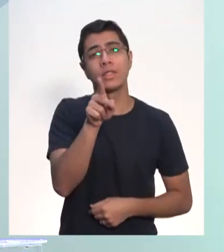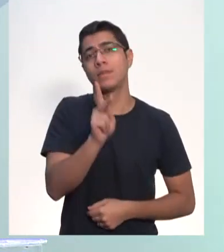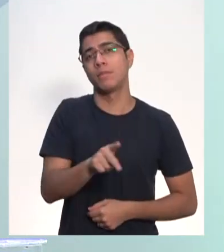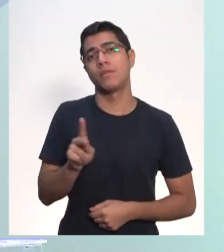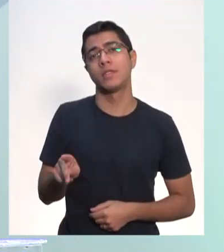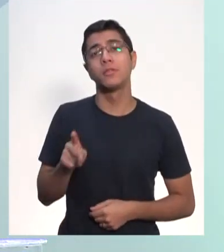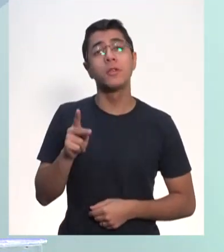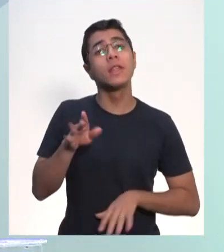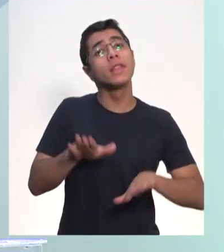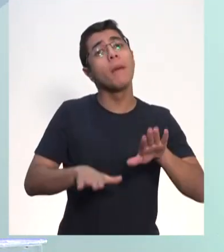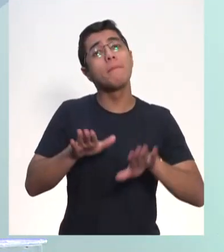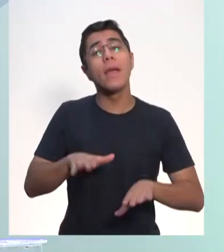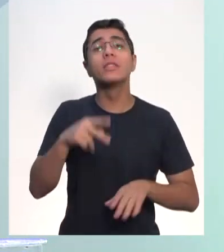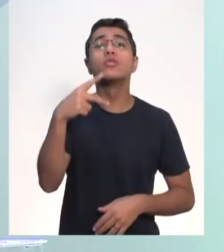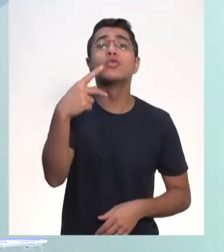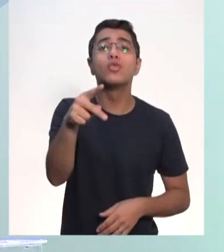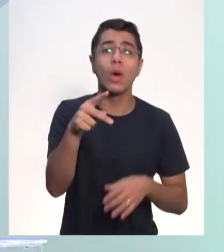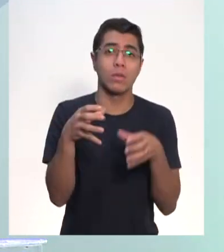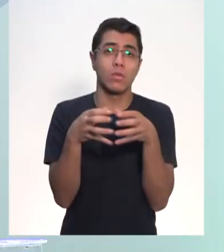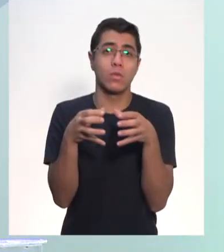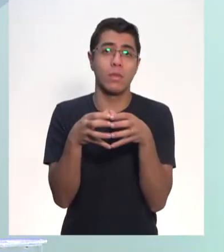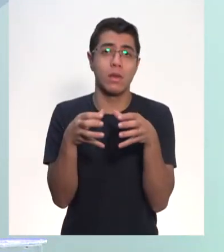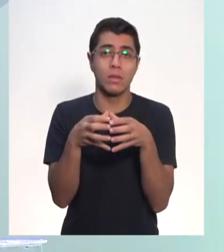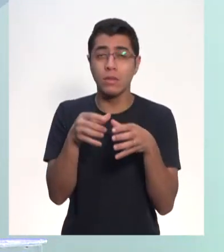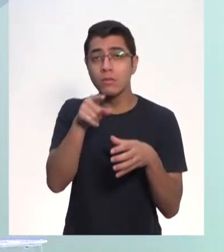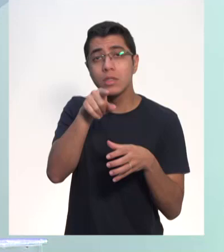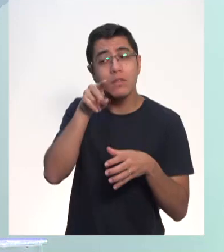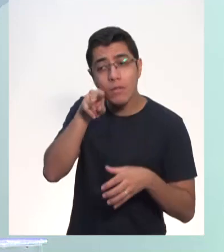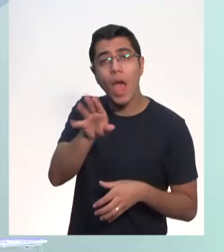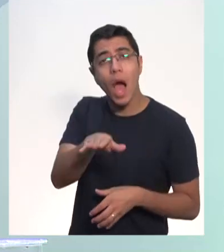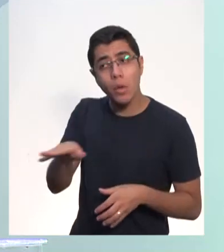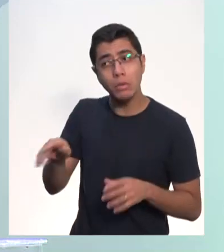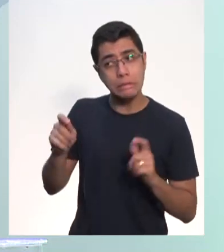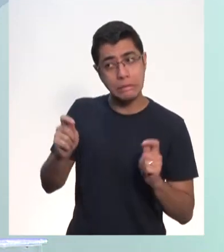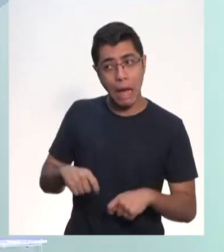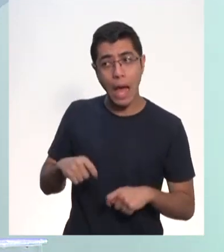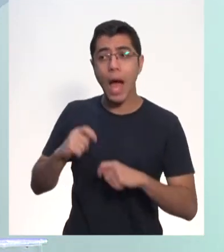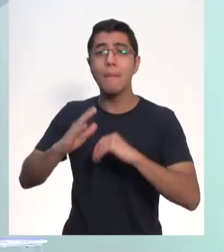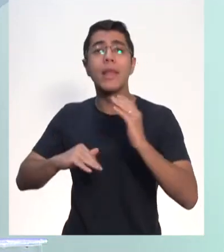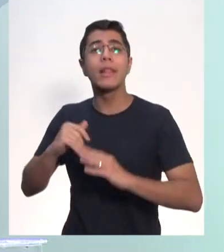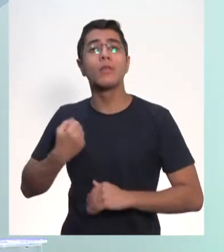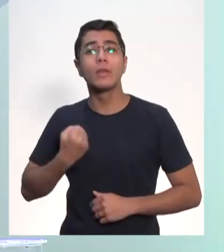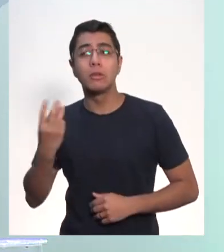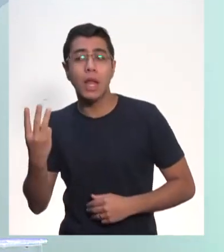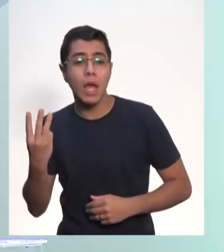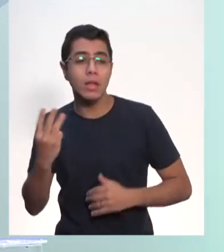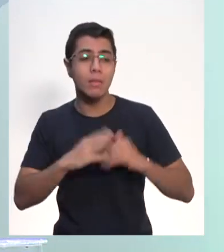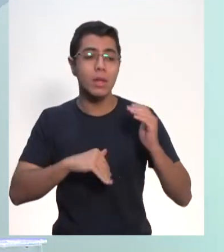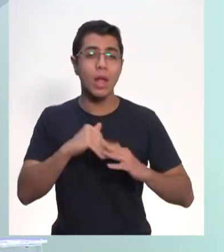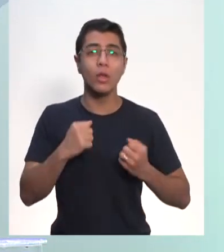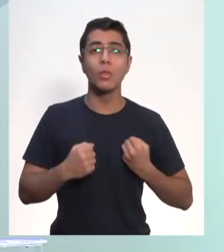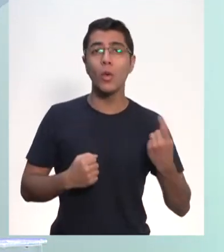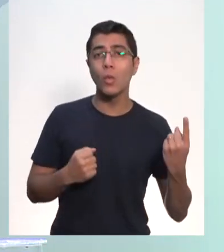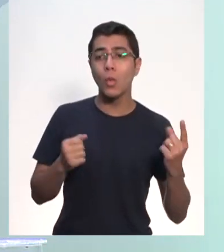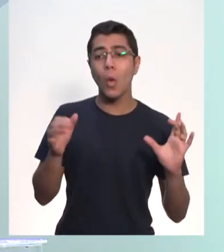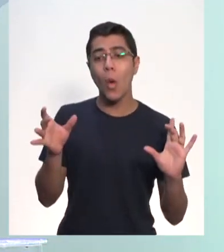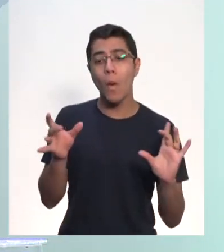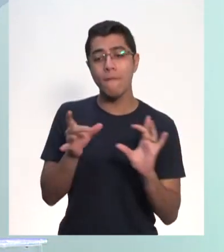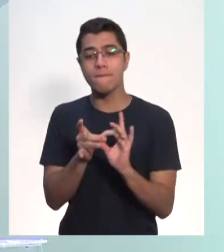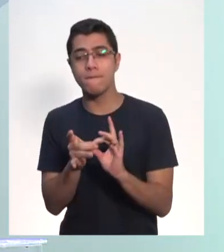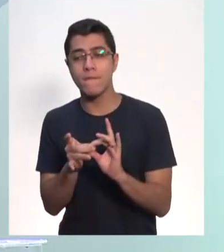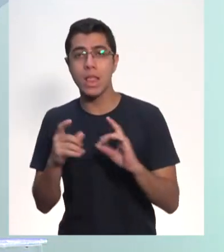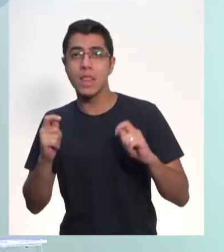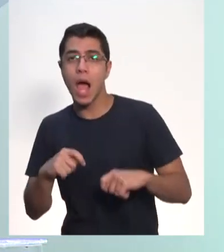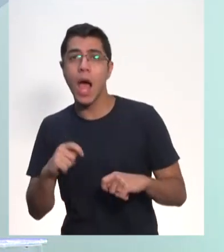está fazendo, e vai ver se é possível articular uma habilidade a outra. Okay. Então, no ensino fundamental é um pouco